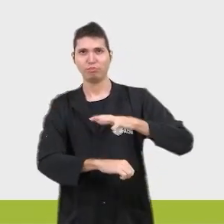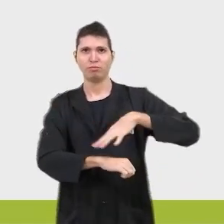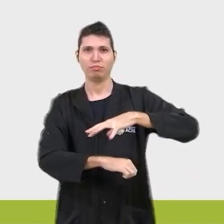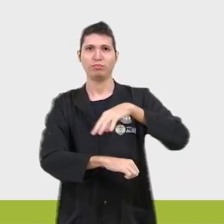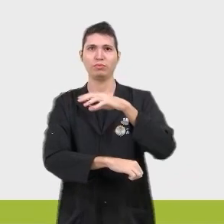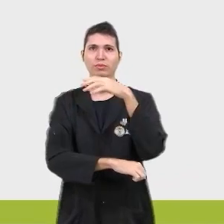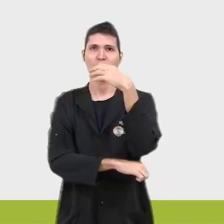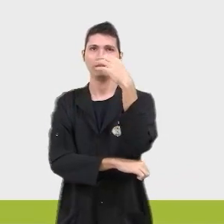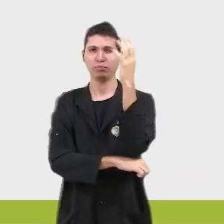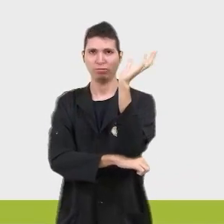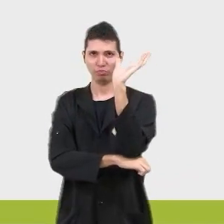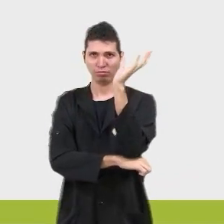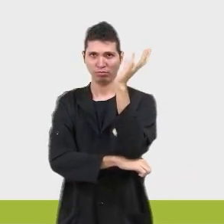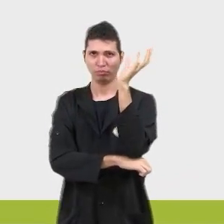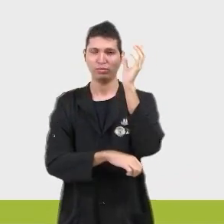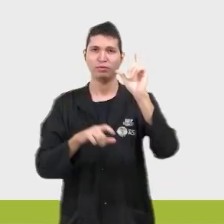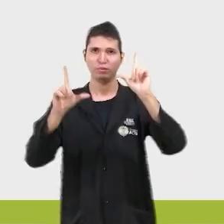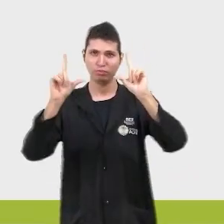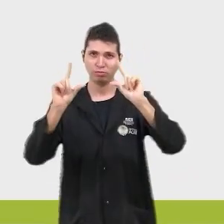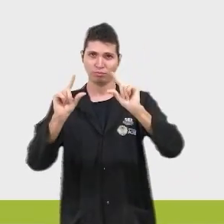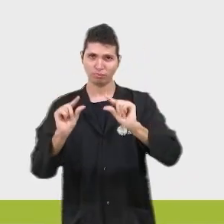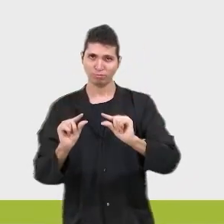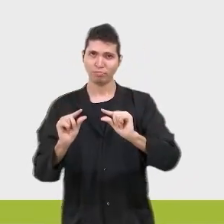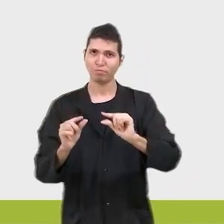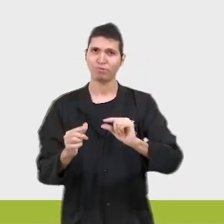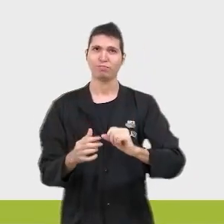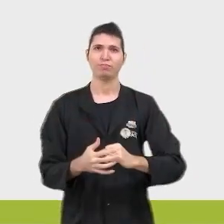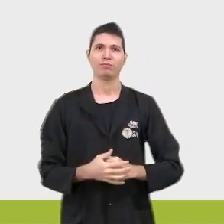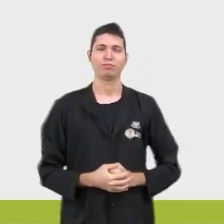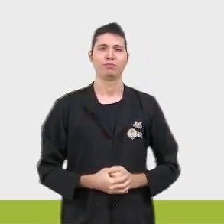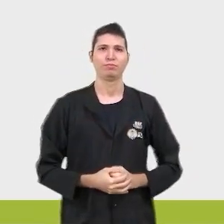diminuído, foi reduzido a pequenas partes.